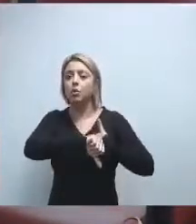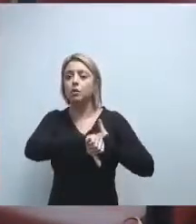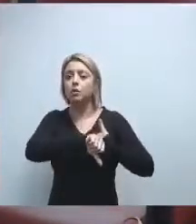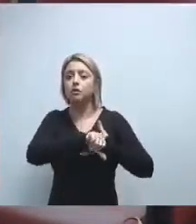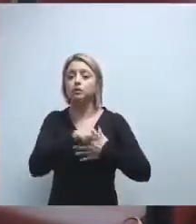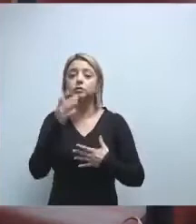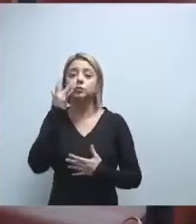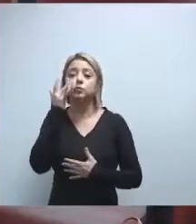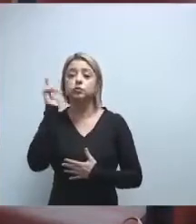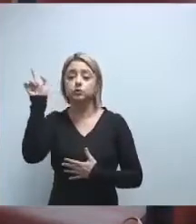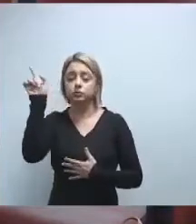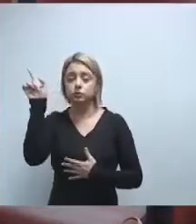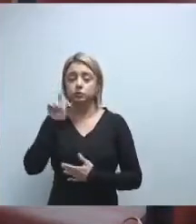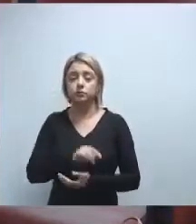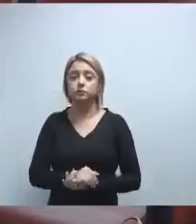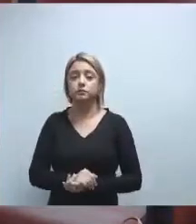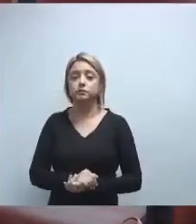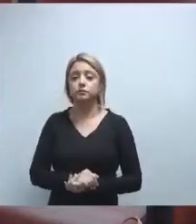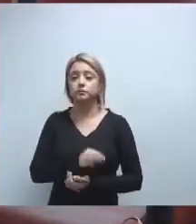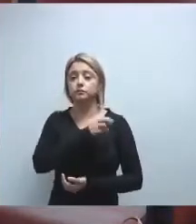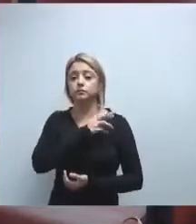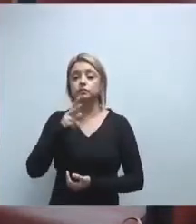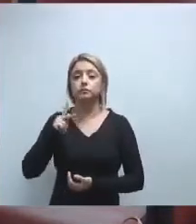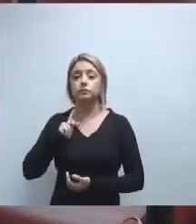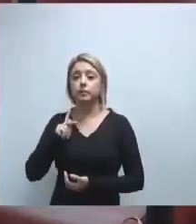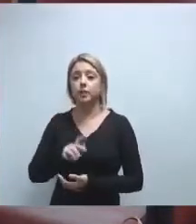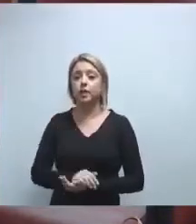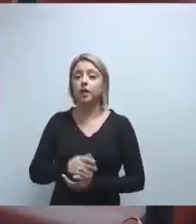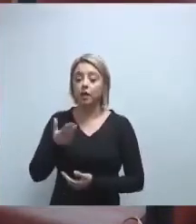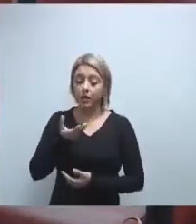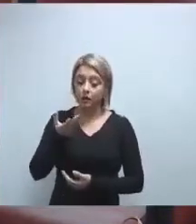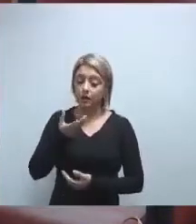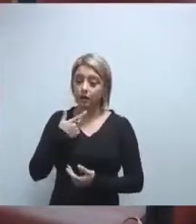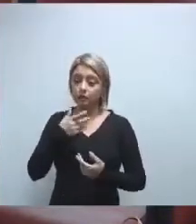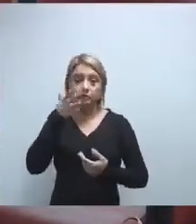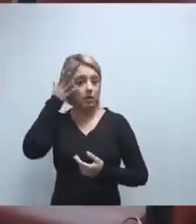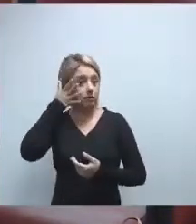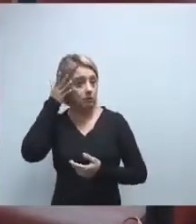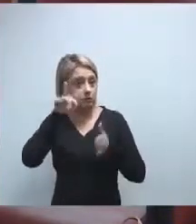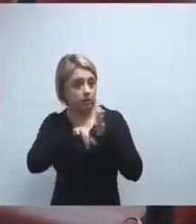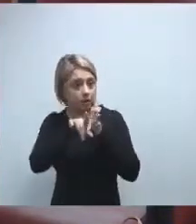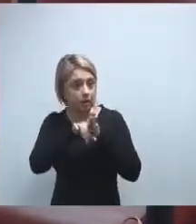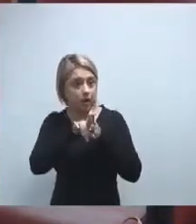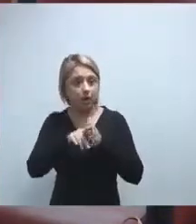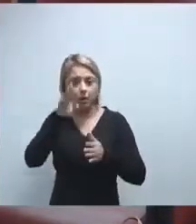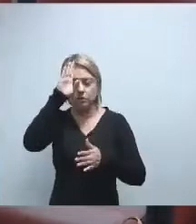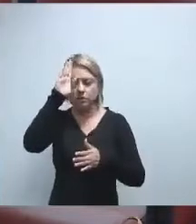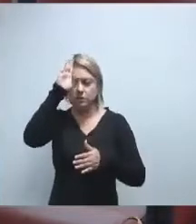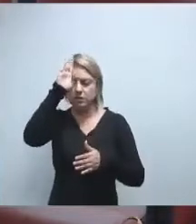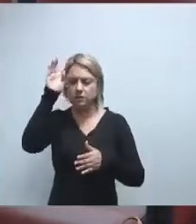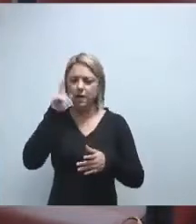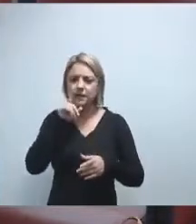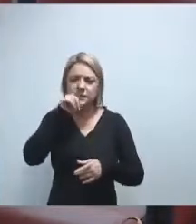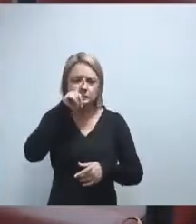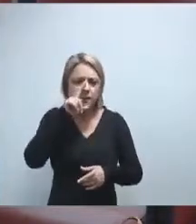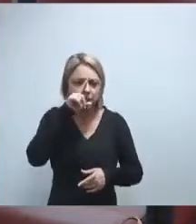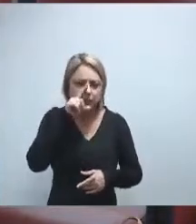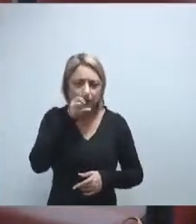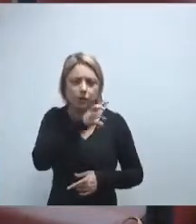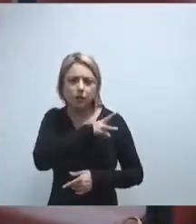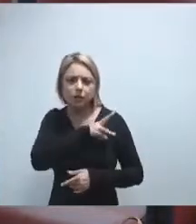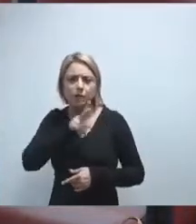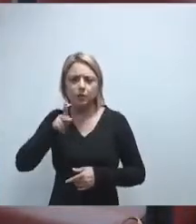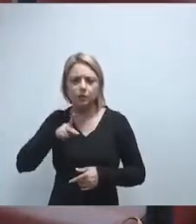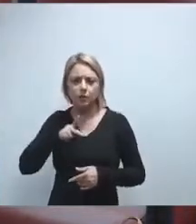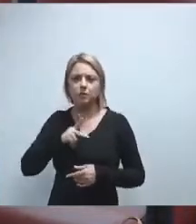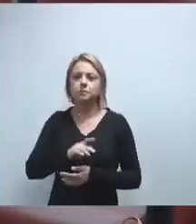do estado do ceará e que lhe perguntar os palestrantes quais a os principais riscos que o ministério público o que